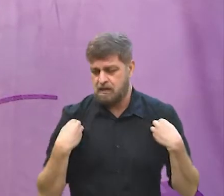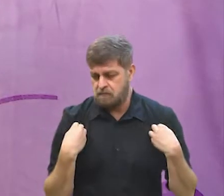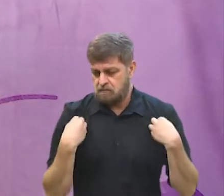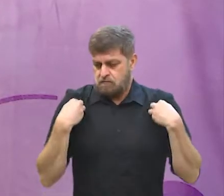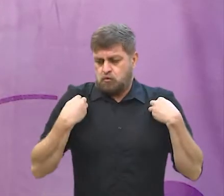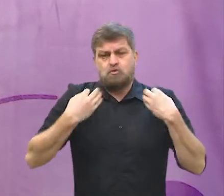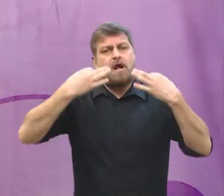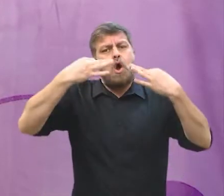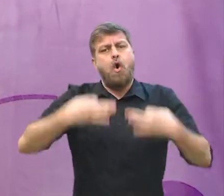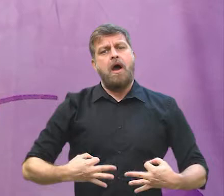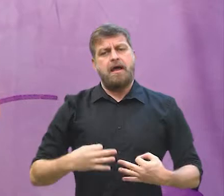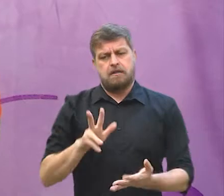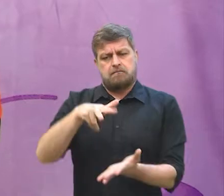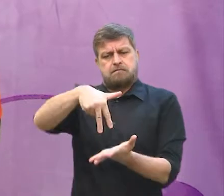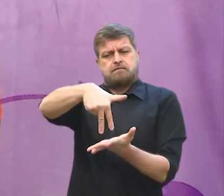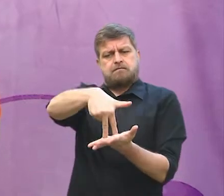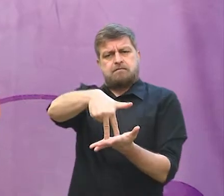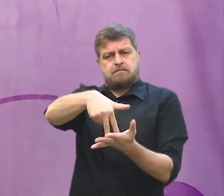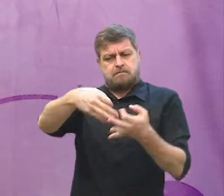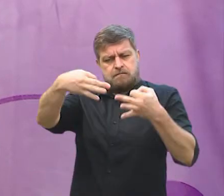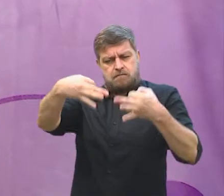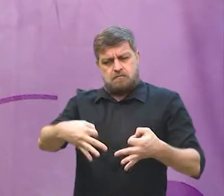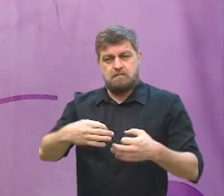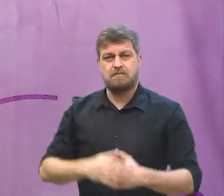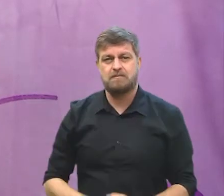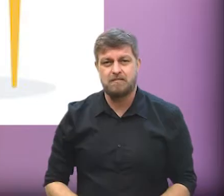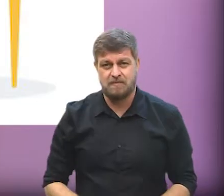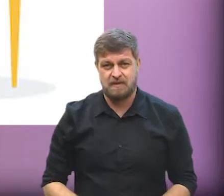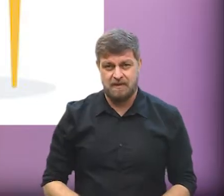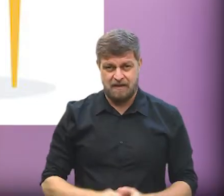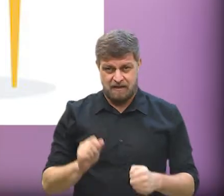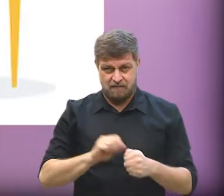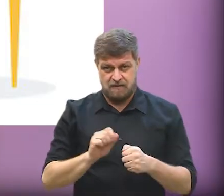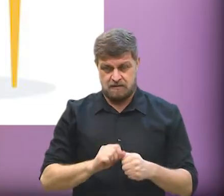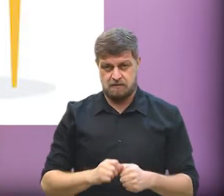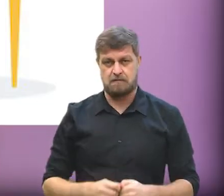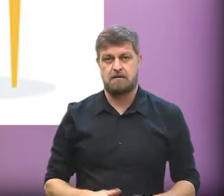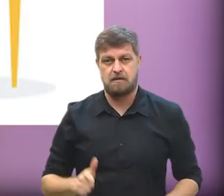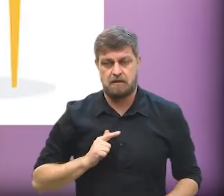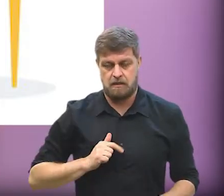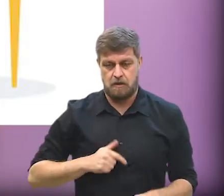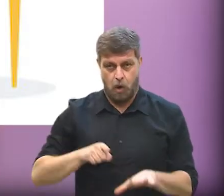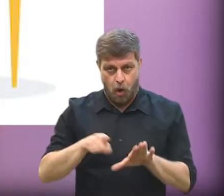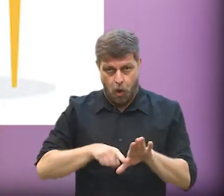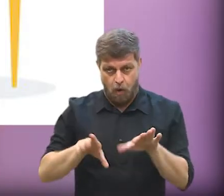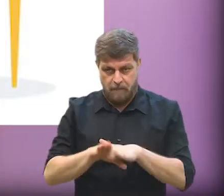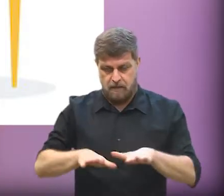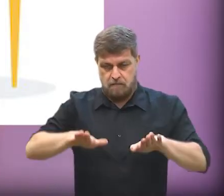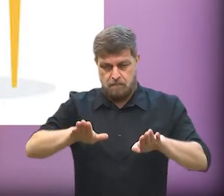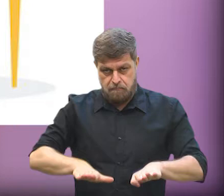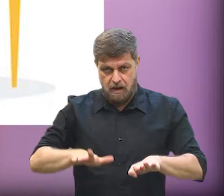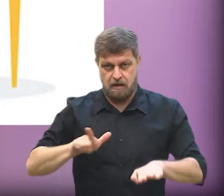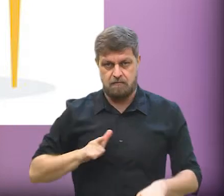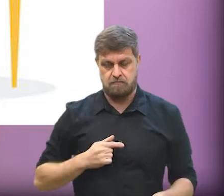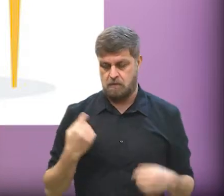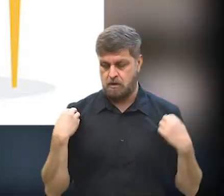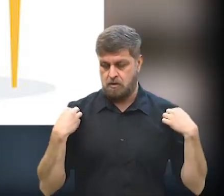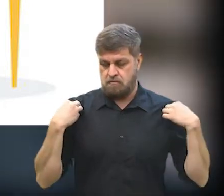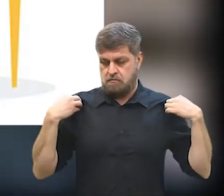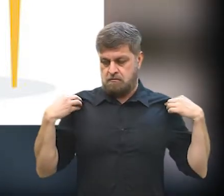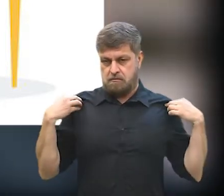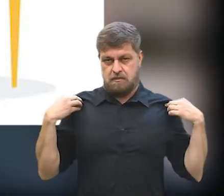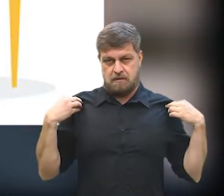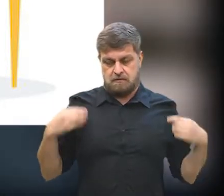boa postura? Uma boa postura é você se manter erecto, apoiado com os dois pés no solo, com os braços ao lado do